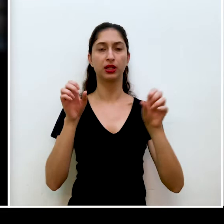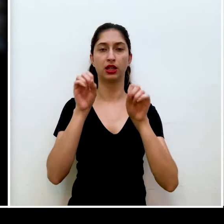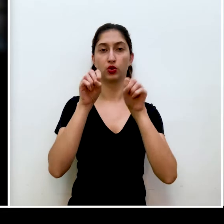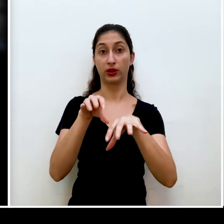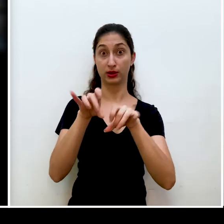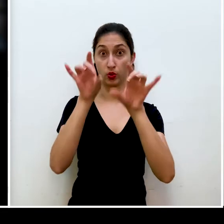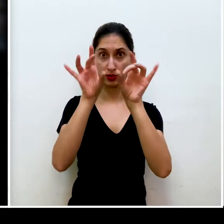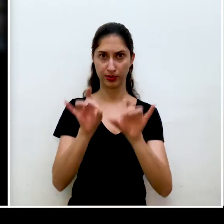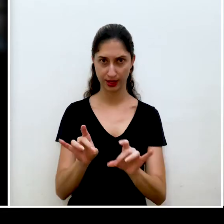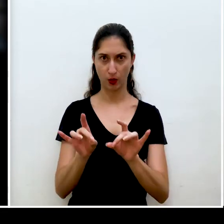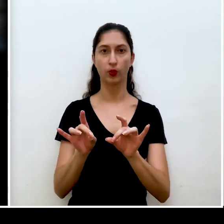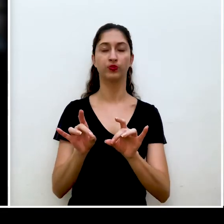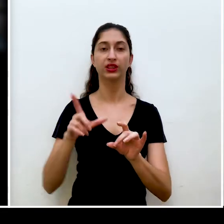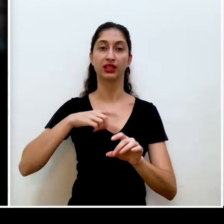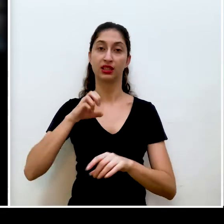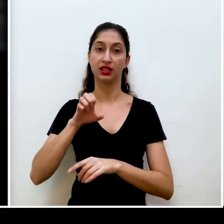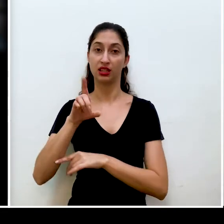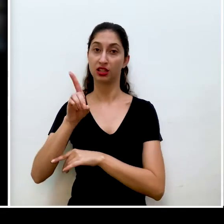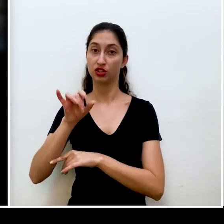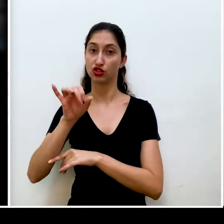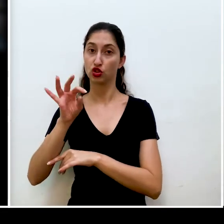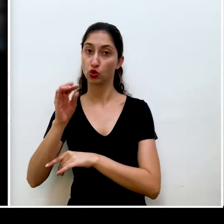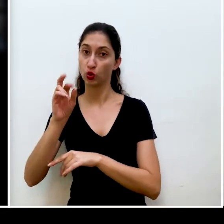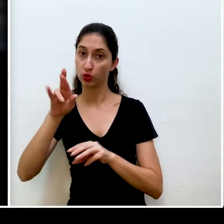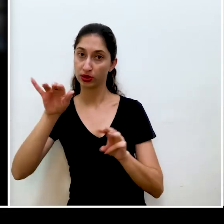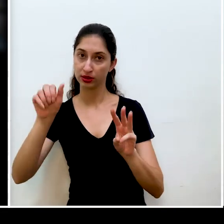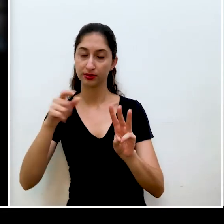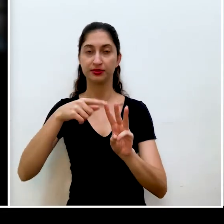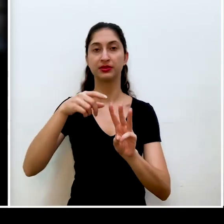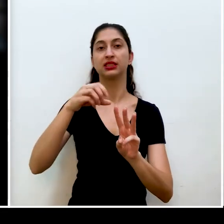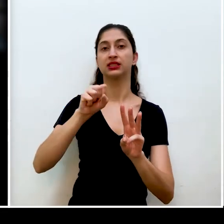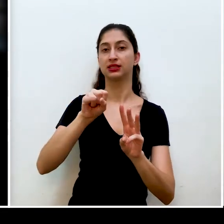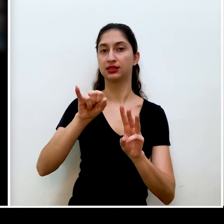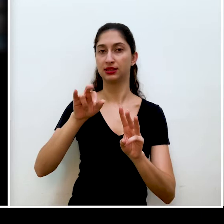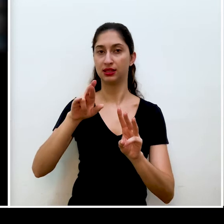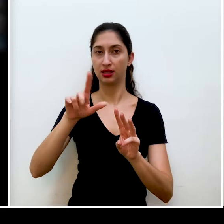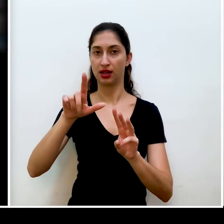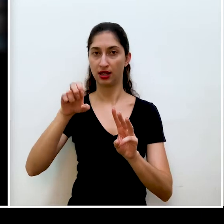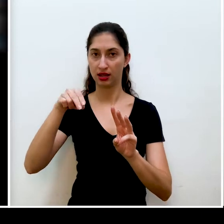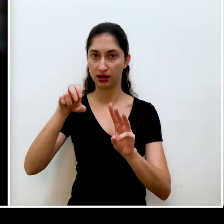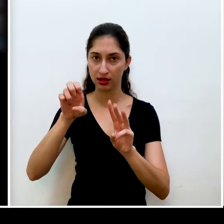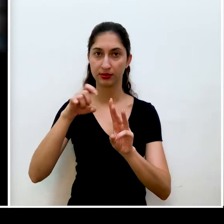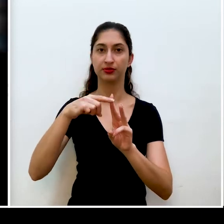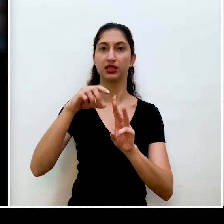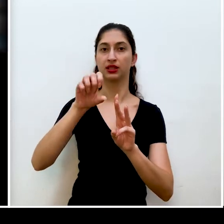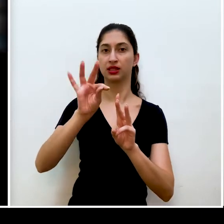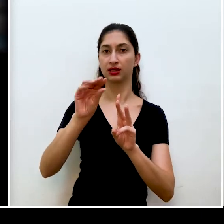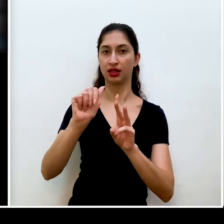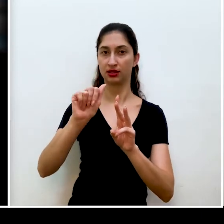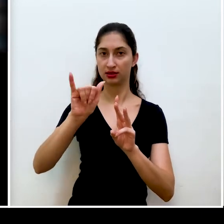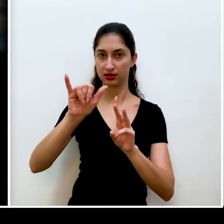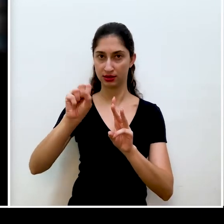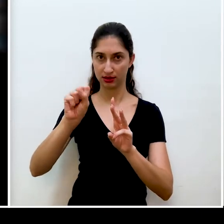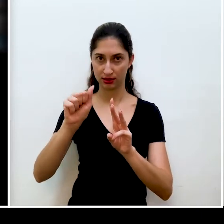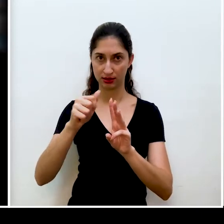Educação Especial Escolar e tem a editoria de Thaisa Liduenha, Sirlene Souza e Maria de Fátima Marcondes Moraes. A ideia inicial